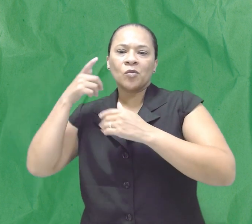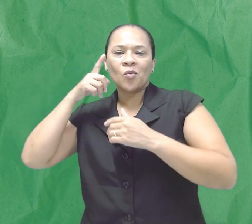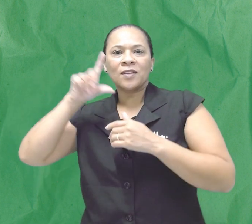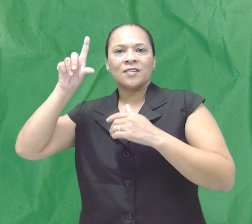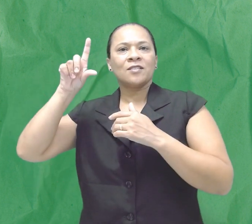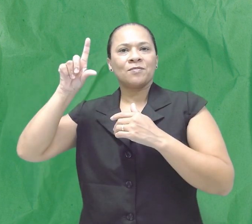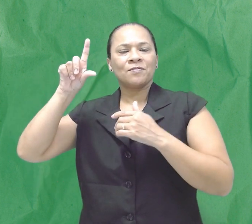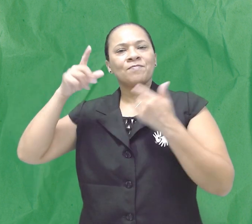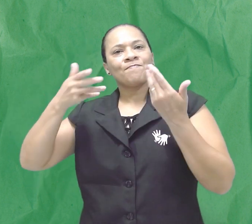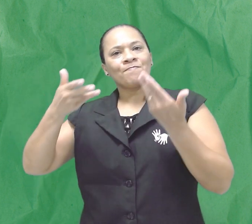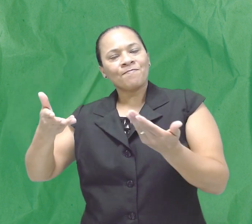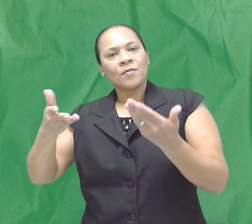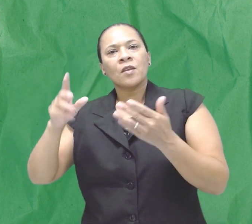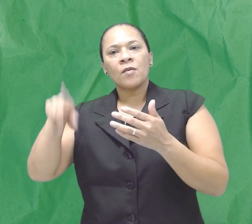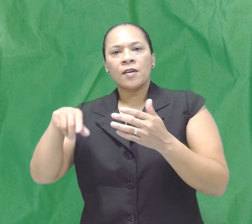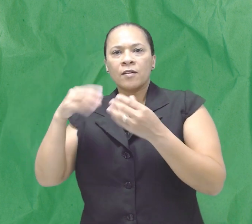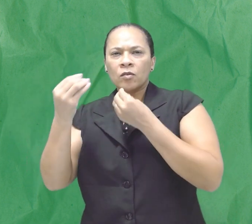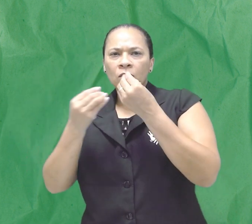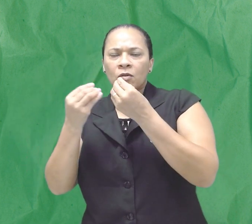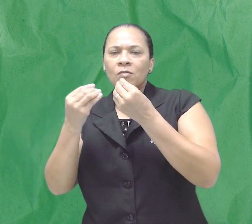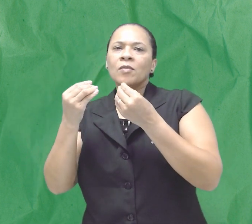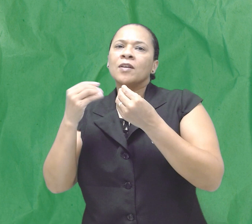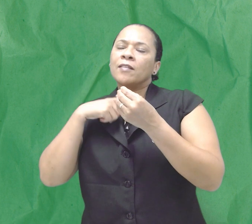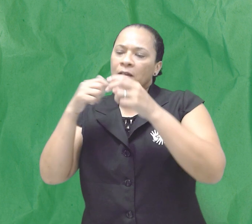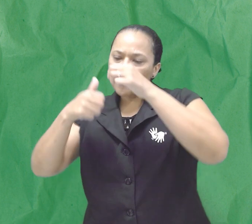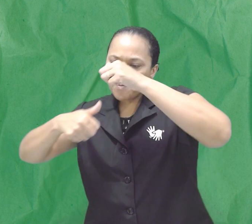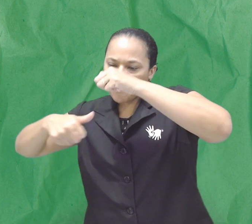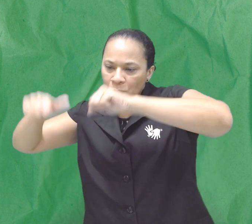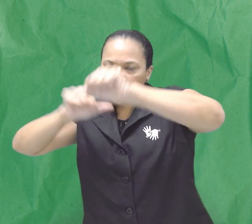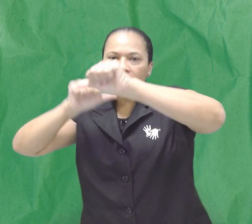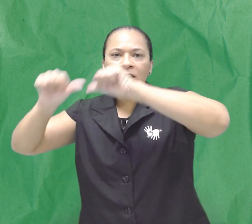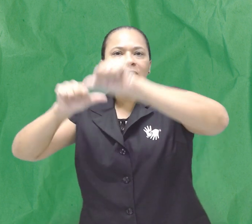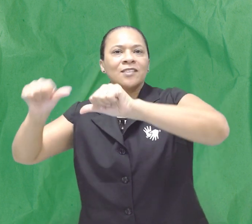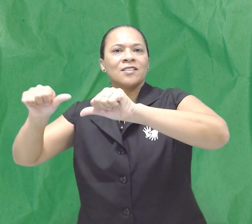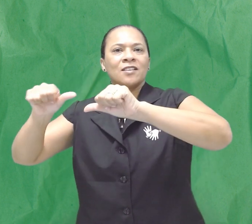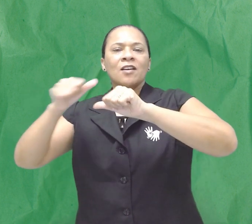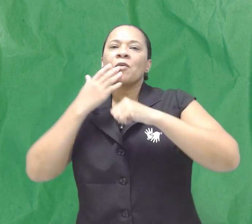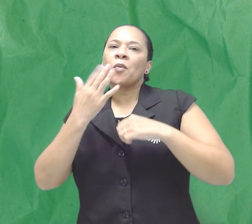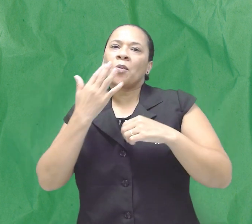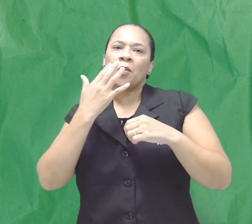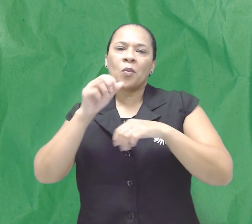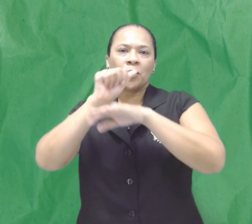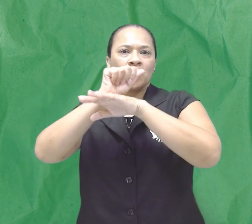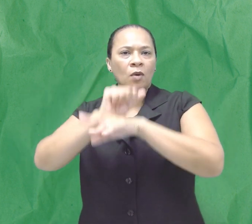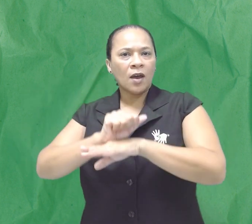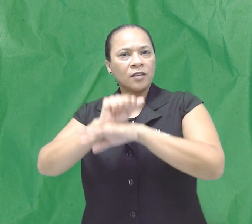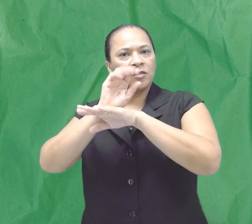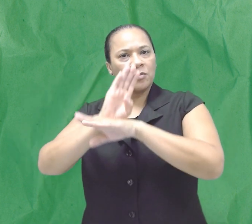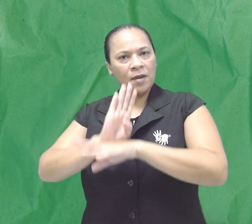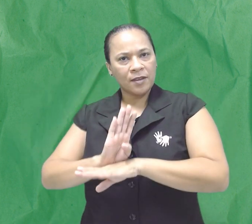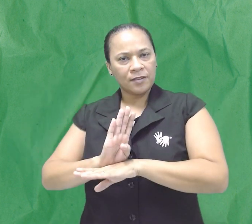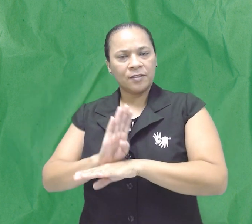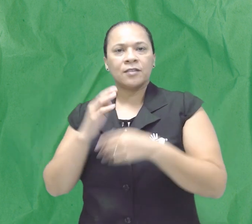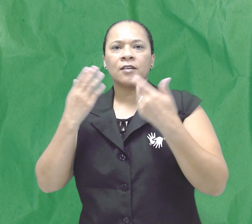fim, tá? E isso é informado a partir do fenômeno de mudança de cor desse indicador ácido-base. Nós podemos